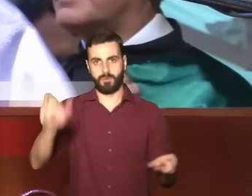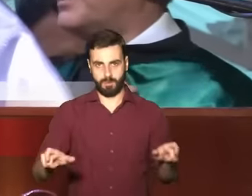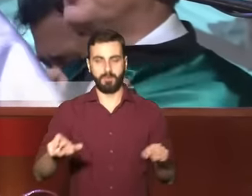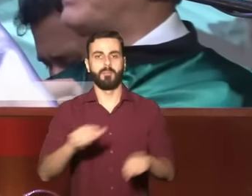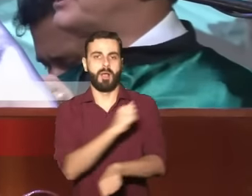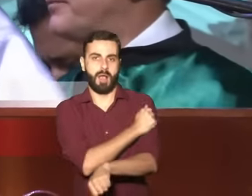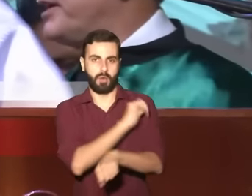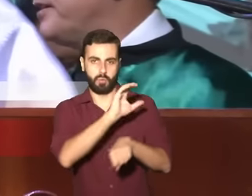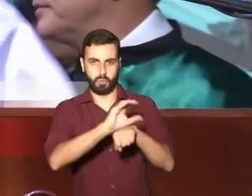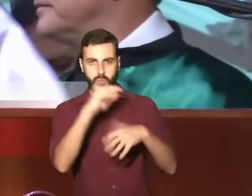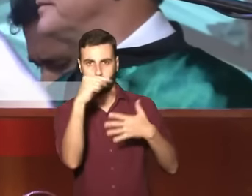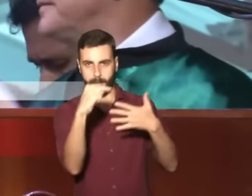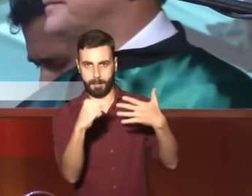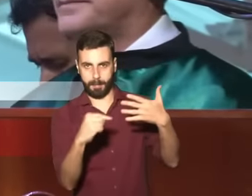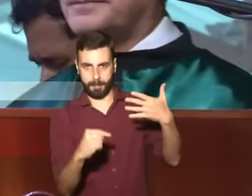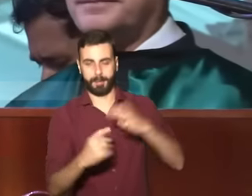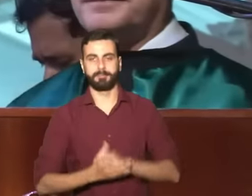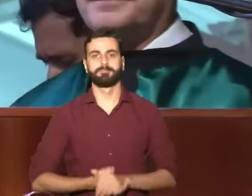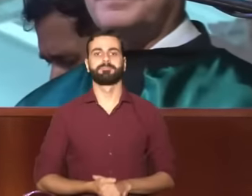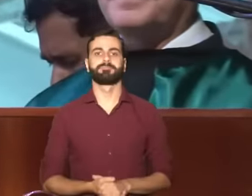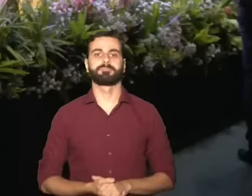a seguir relacionados.